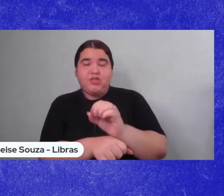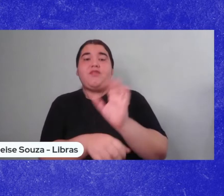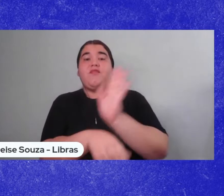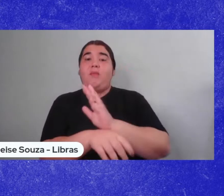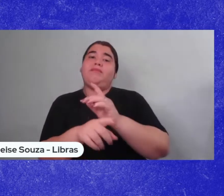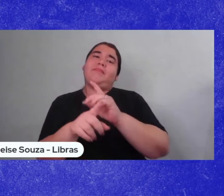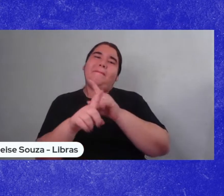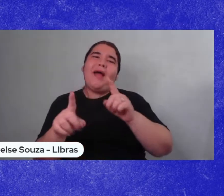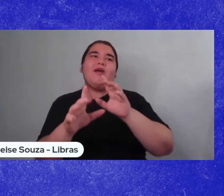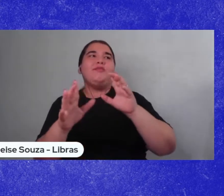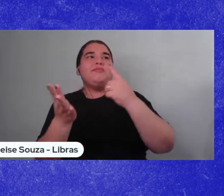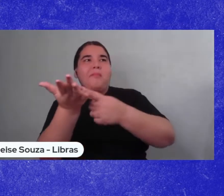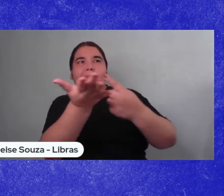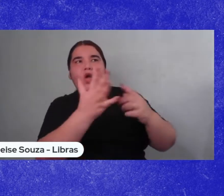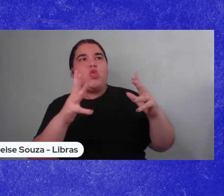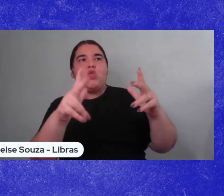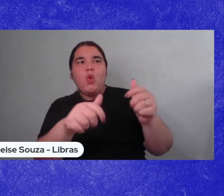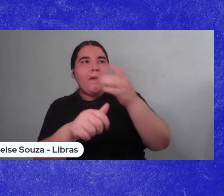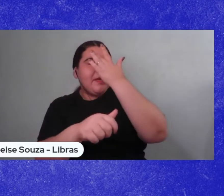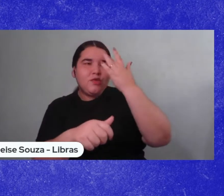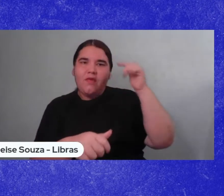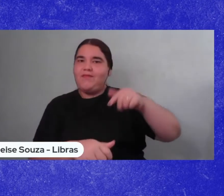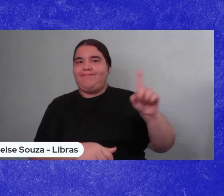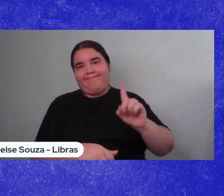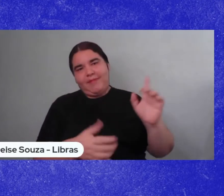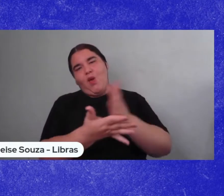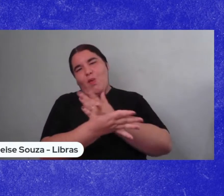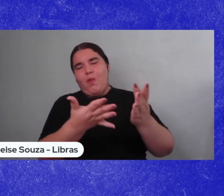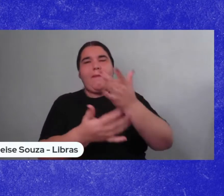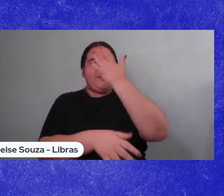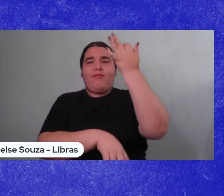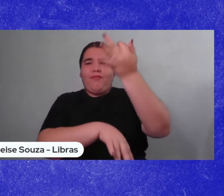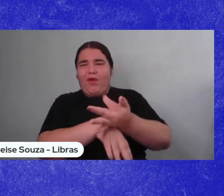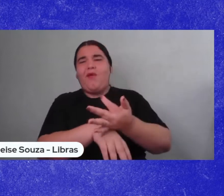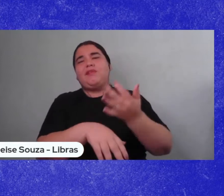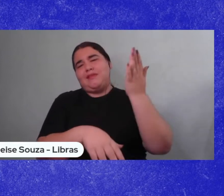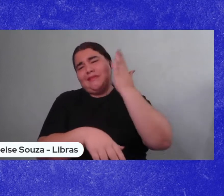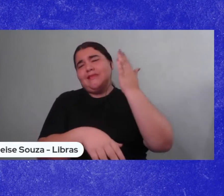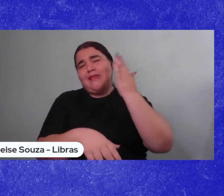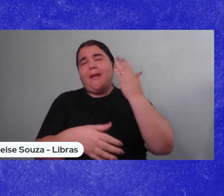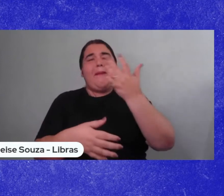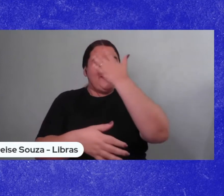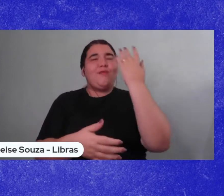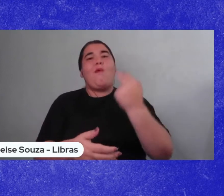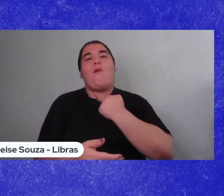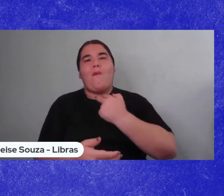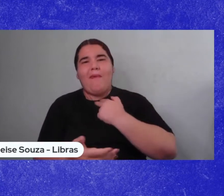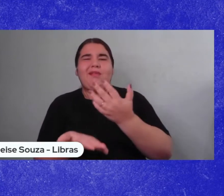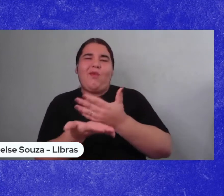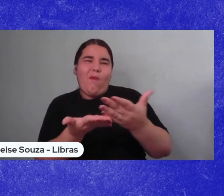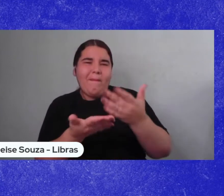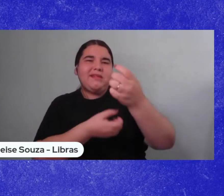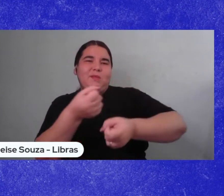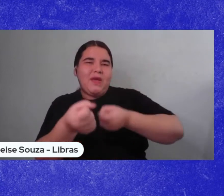questão de agenda, galera, também a gente sabe como é, esse começo de ano está todo mundo ainda muito na loucura, mas vamos batendo um